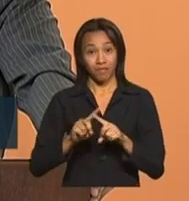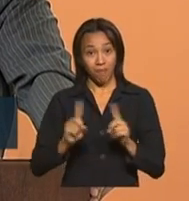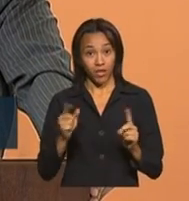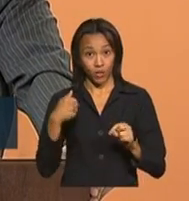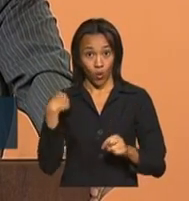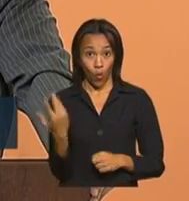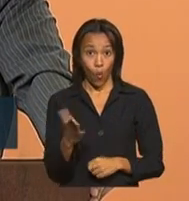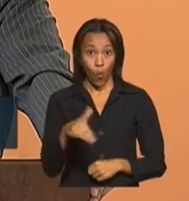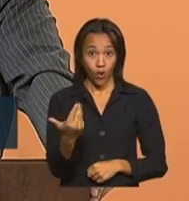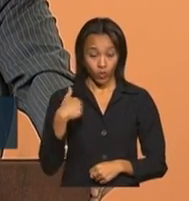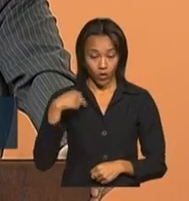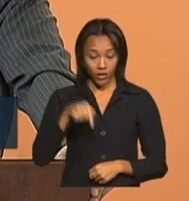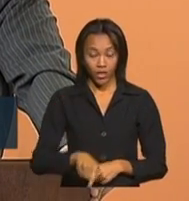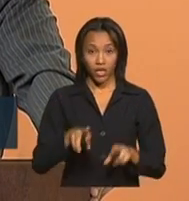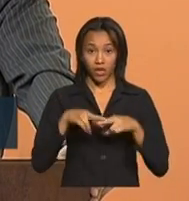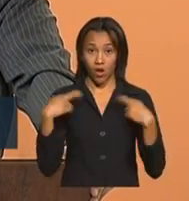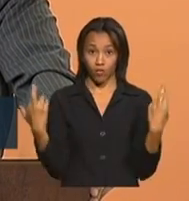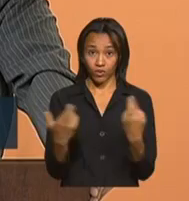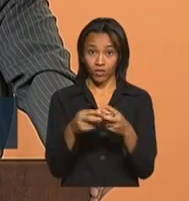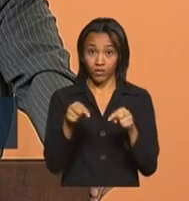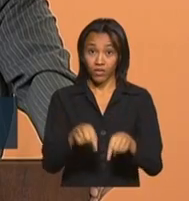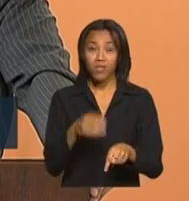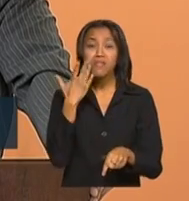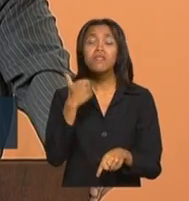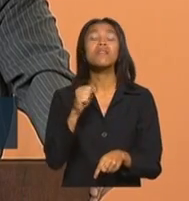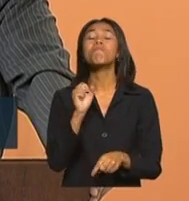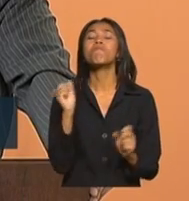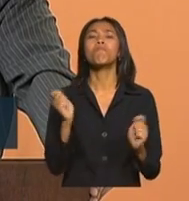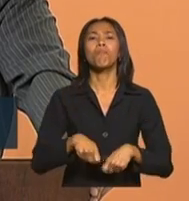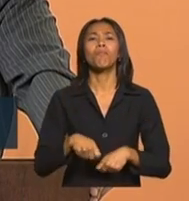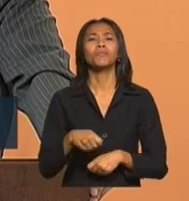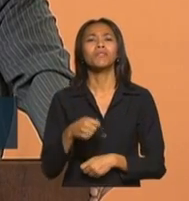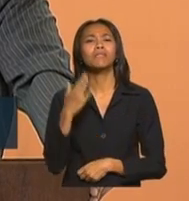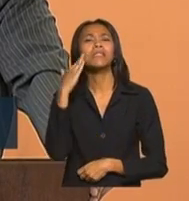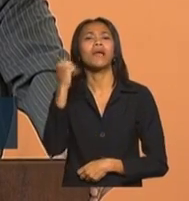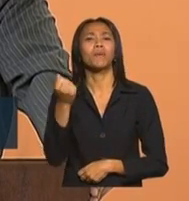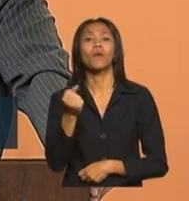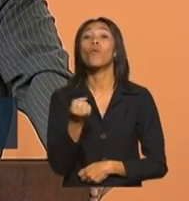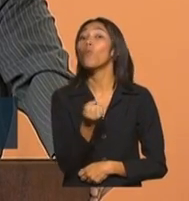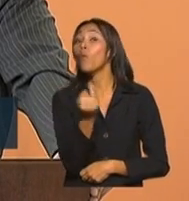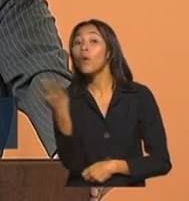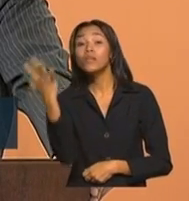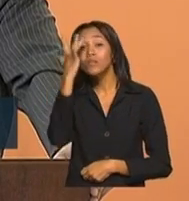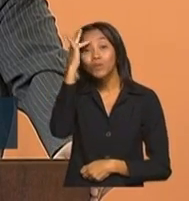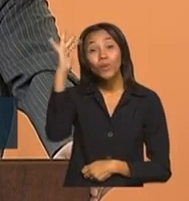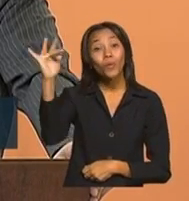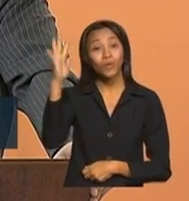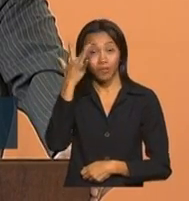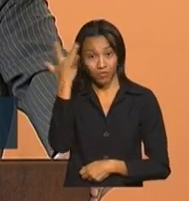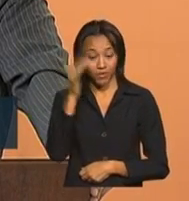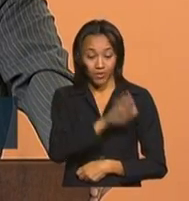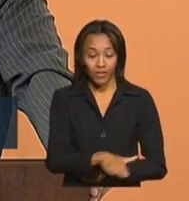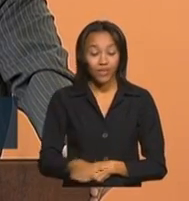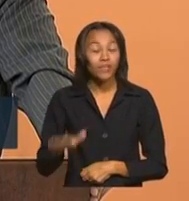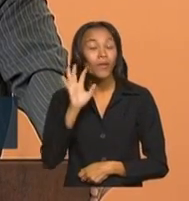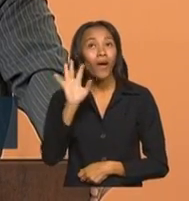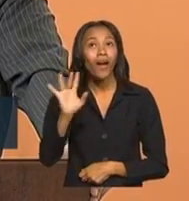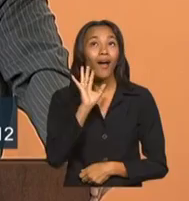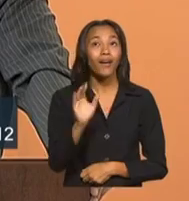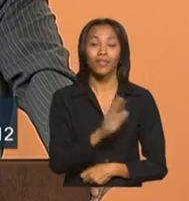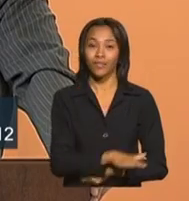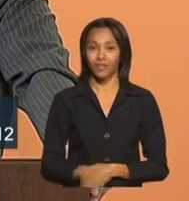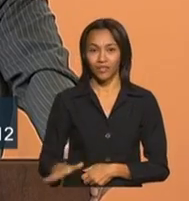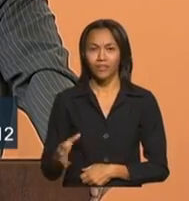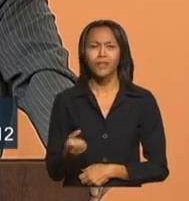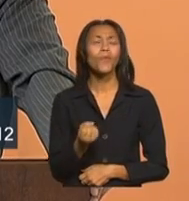aqui reunidos, quem poderá dizer quantos sonhos sonharam as nossas crianças?